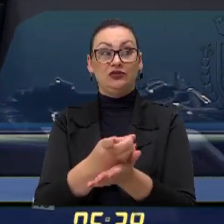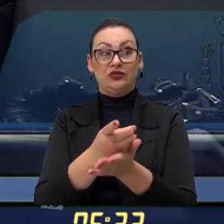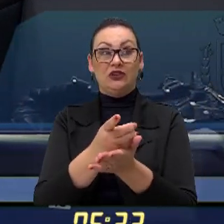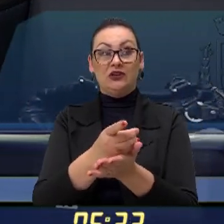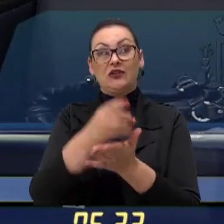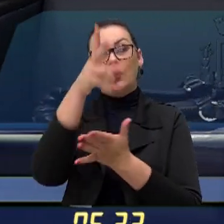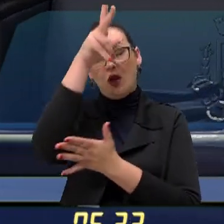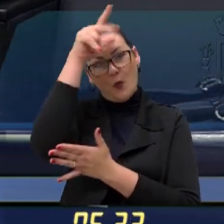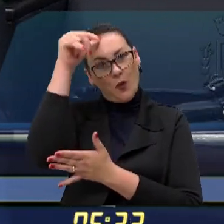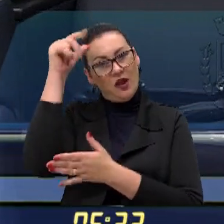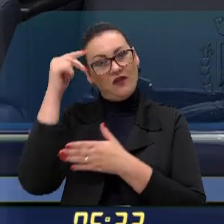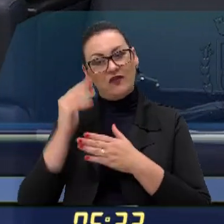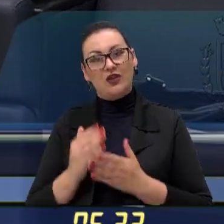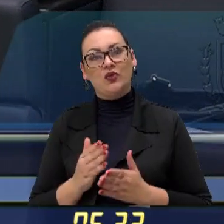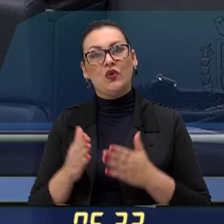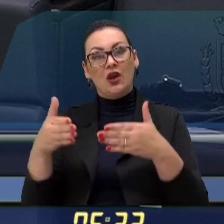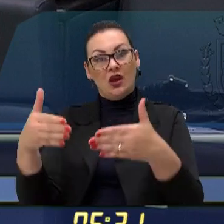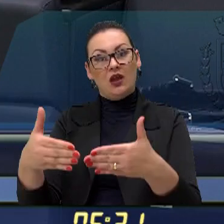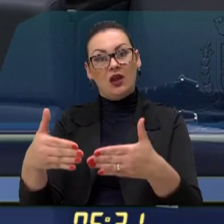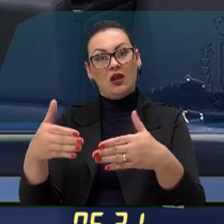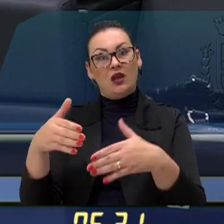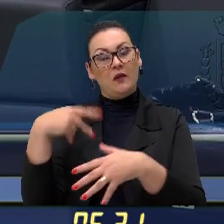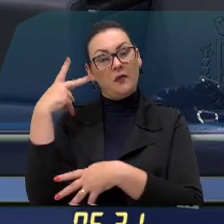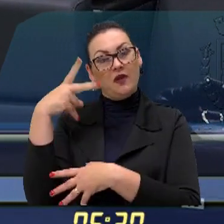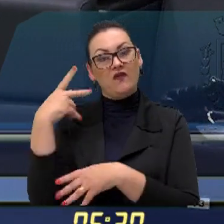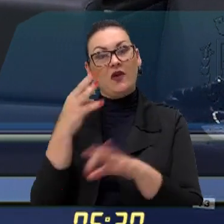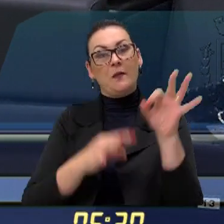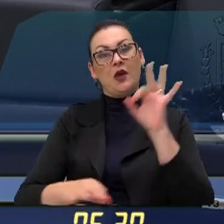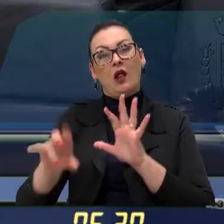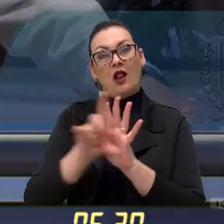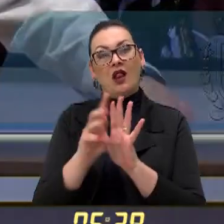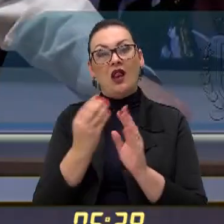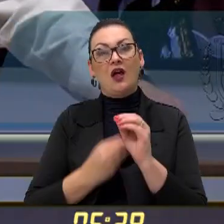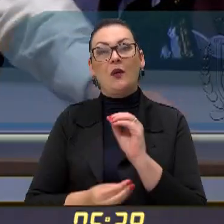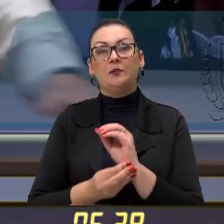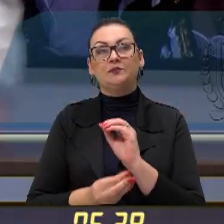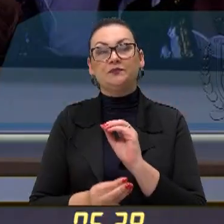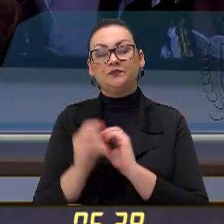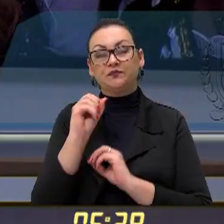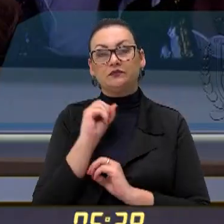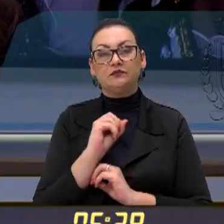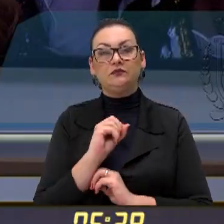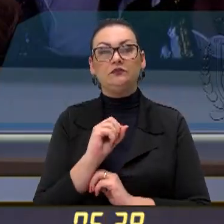o Executivo Municipal encaminhe a esta casa um projeto de lei complementar